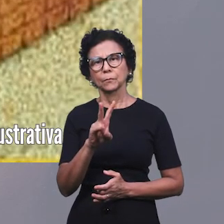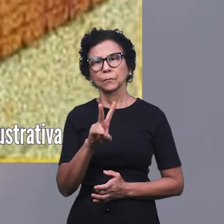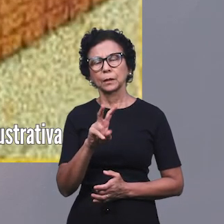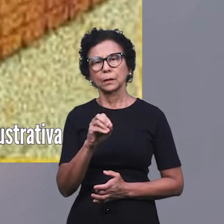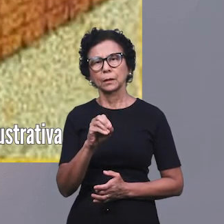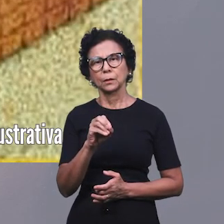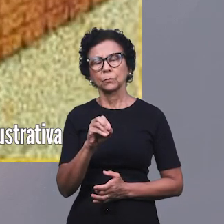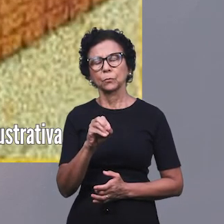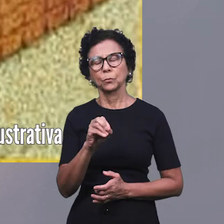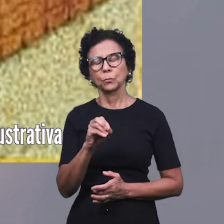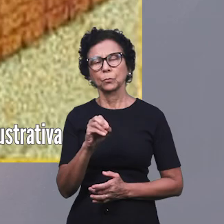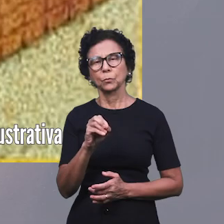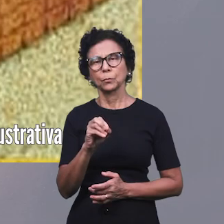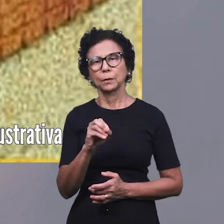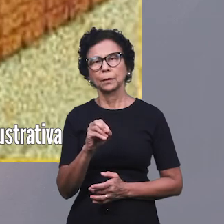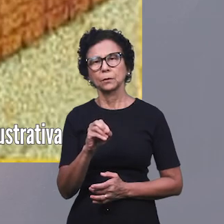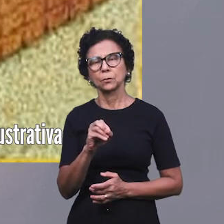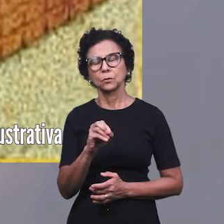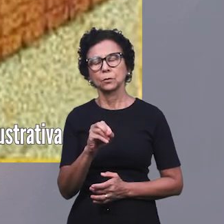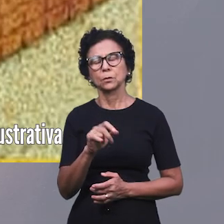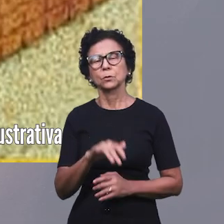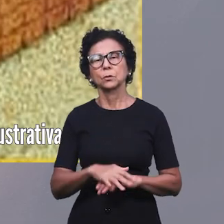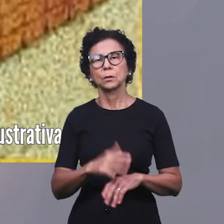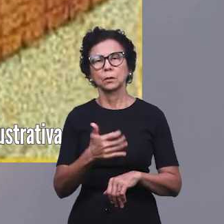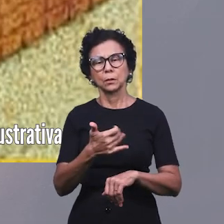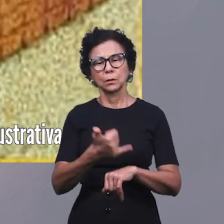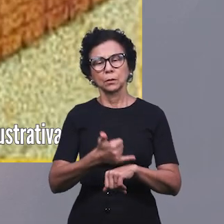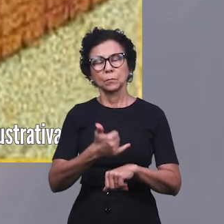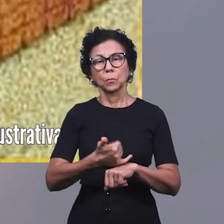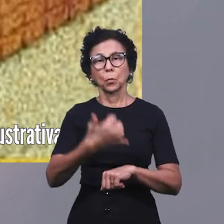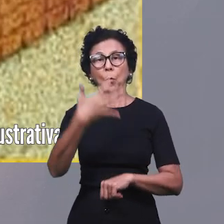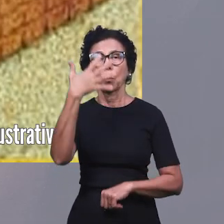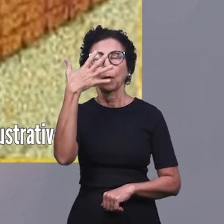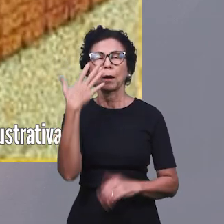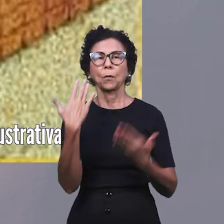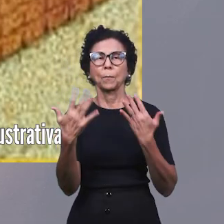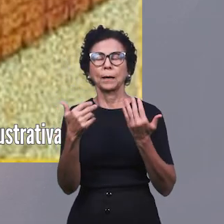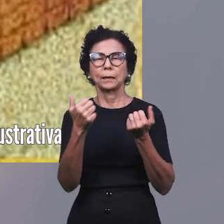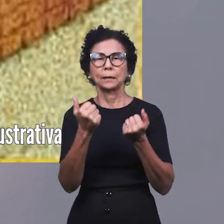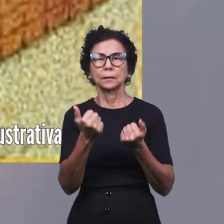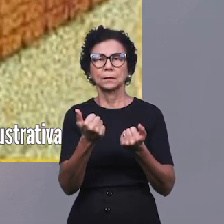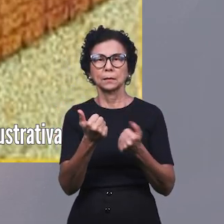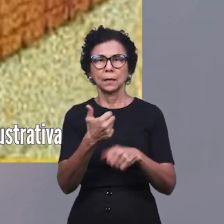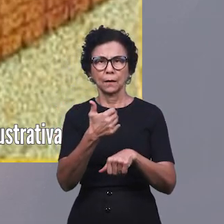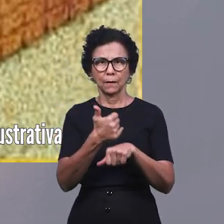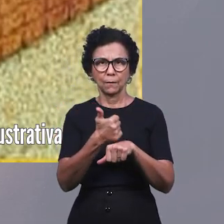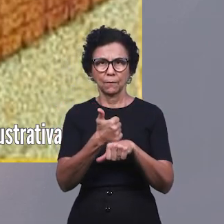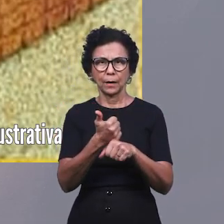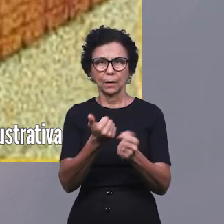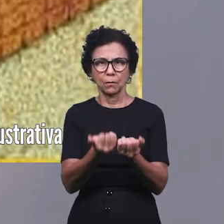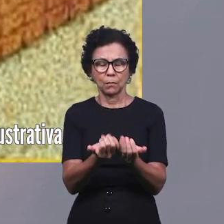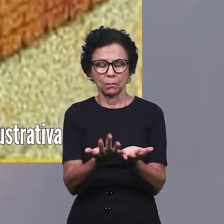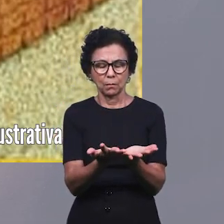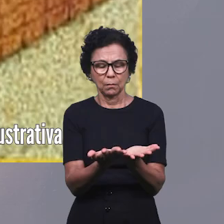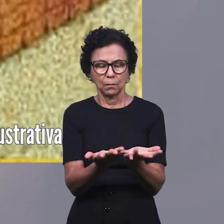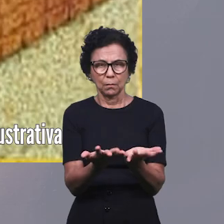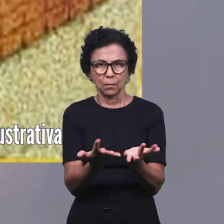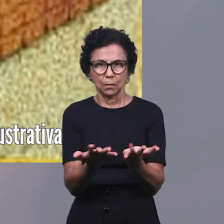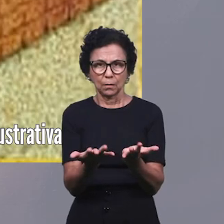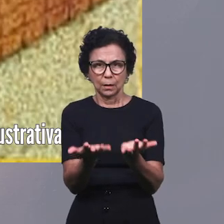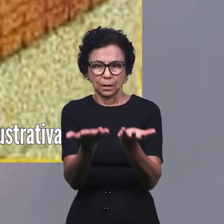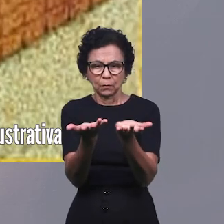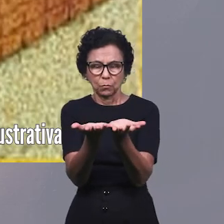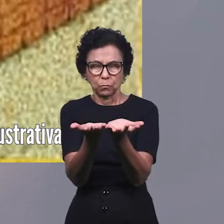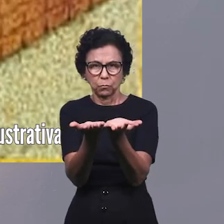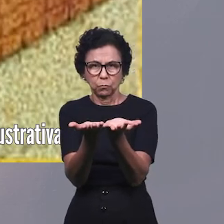onde a vítima ali, o cordeiro, ficava para ser assado, e o crivo estava cheio de brasa